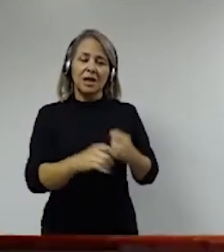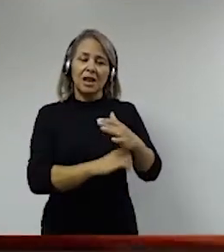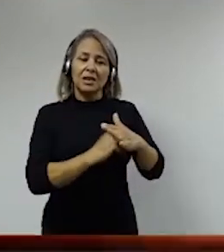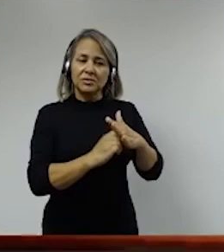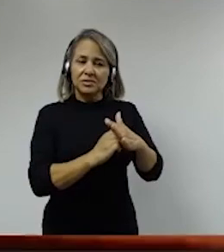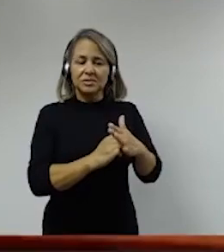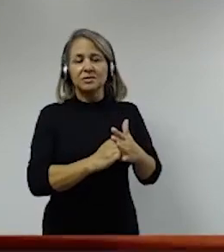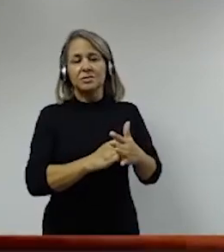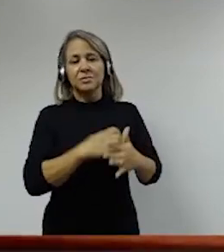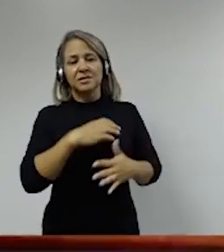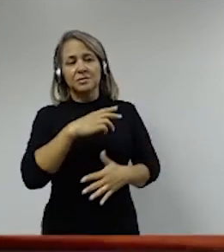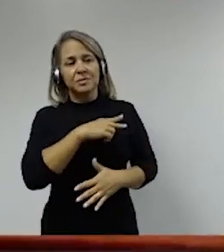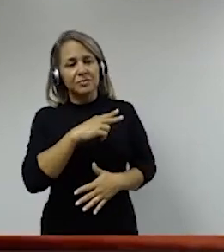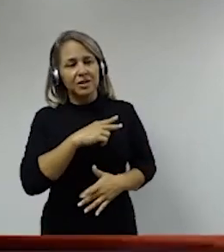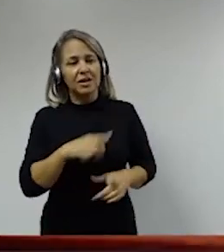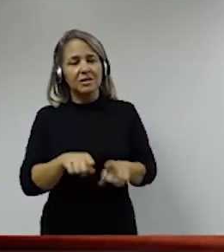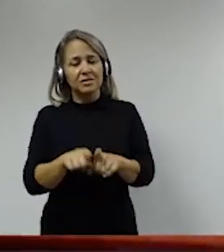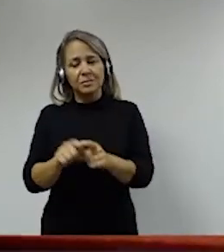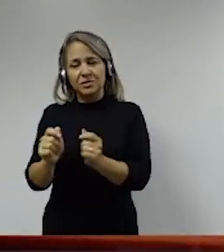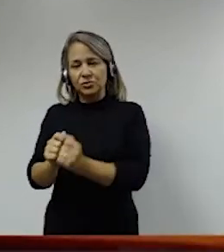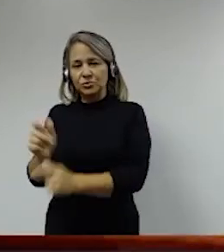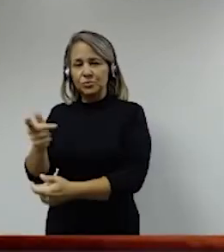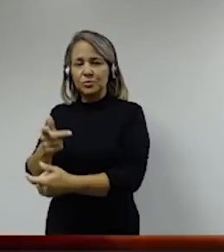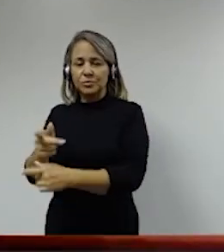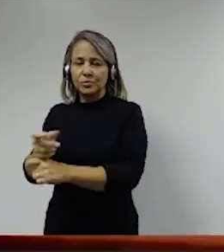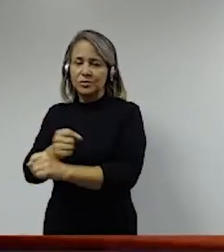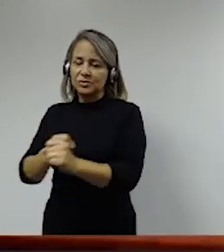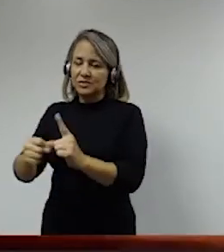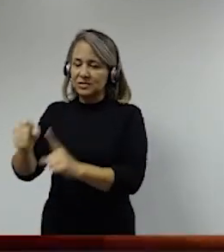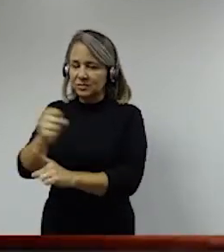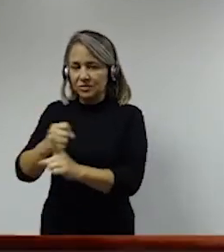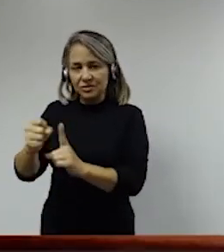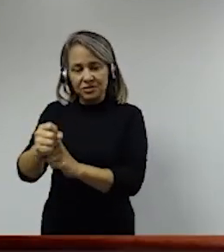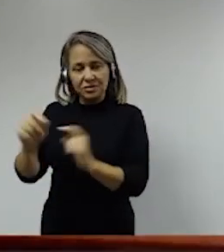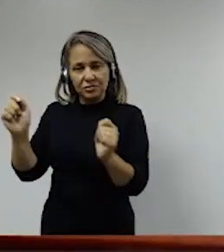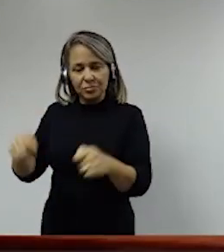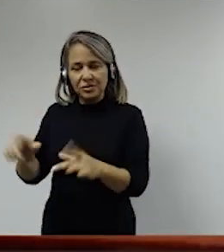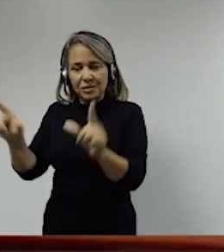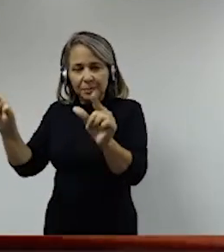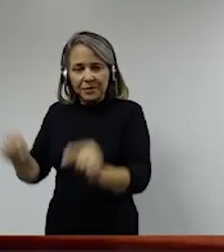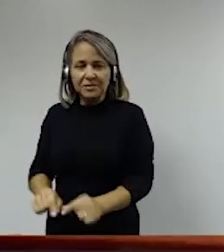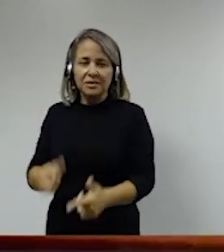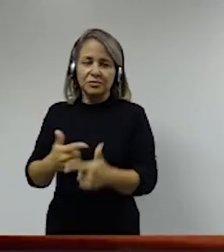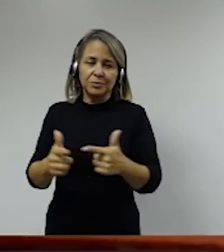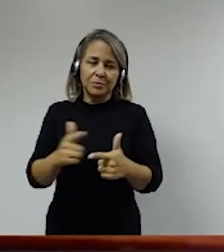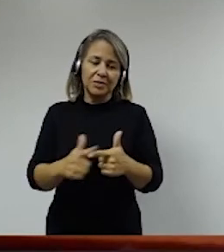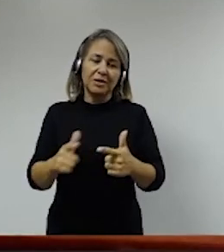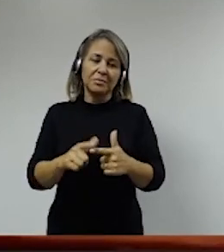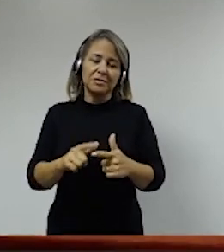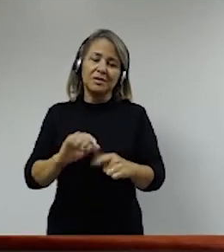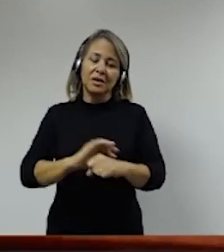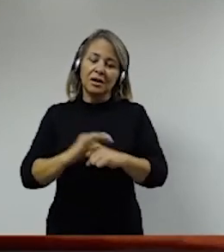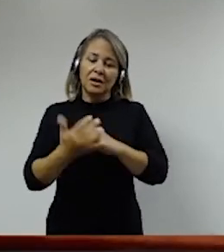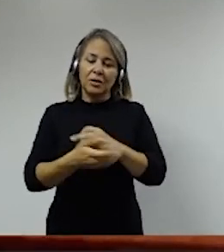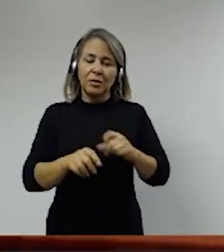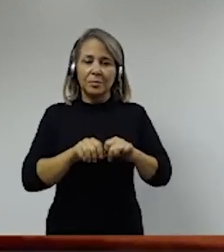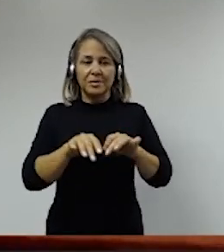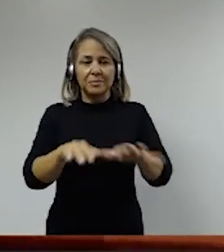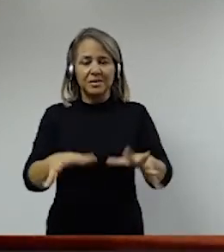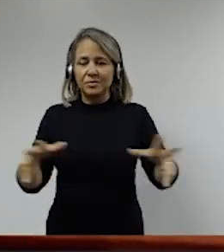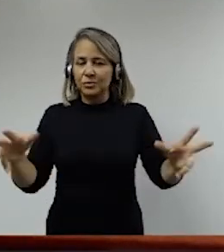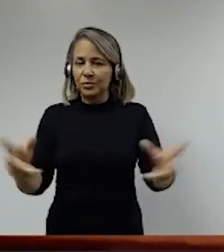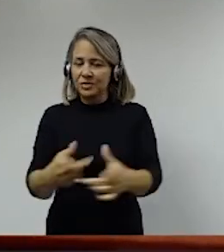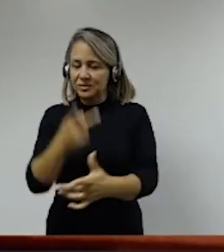sociedade, né, possam, né, amenizar os problemas causados pela pandemia e de todos que estão ali,